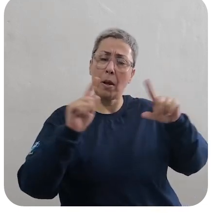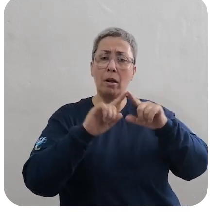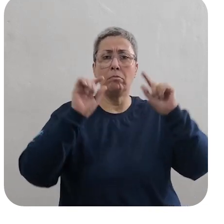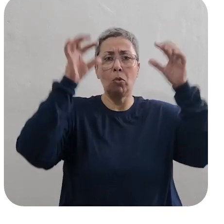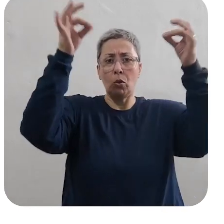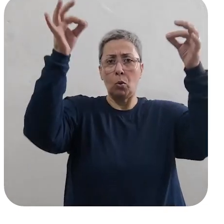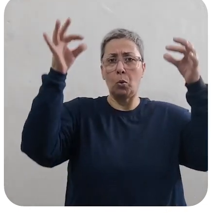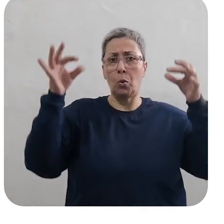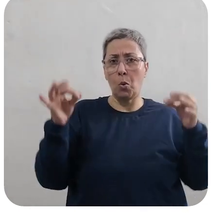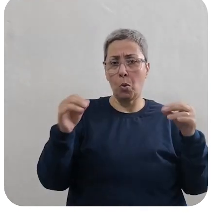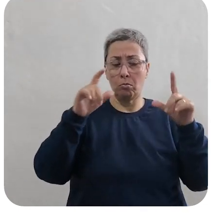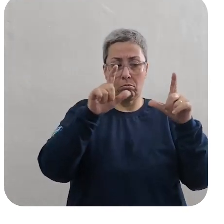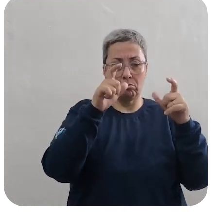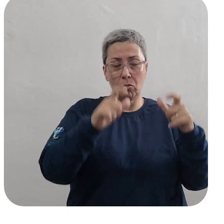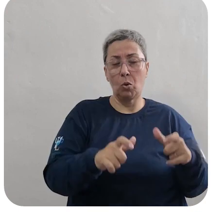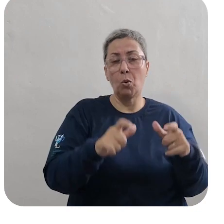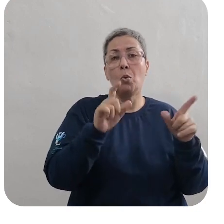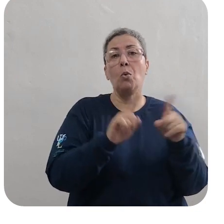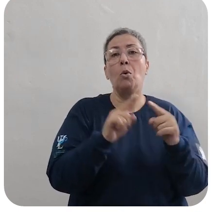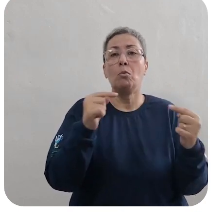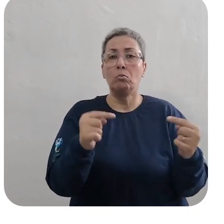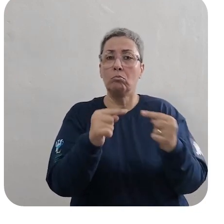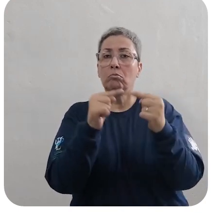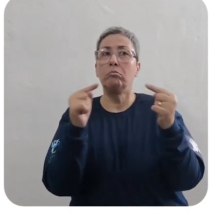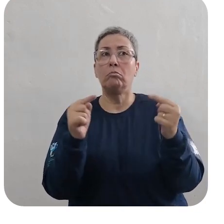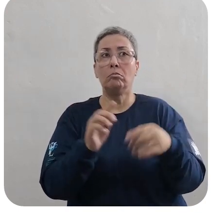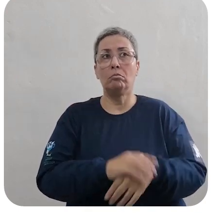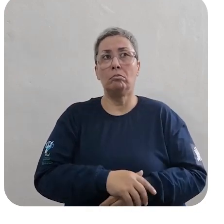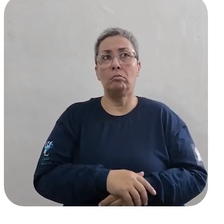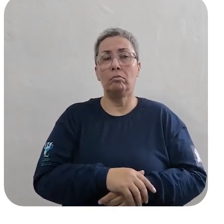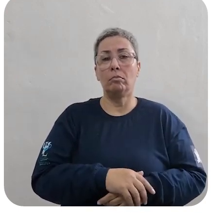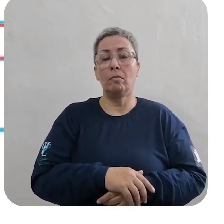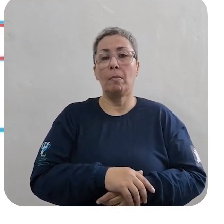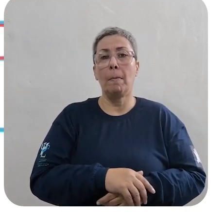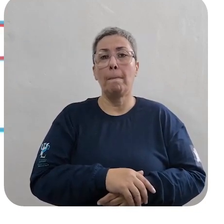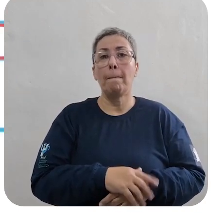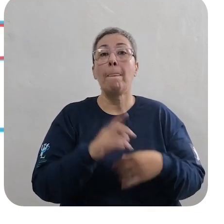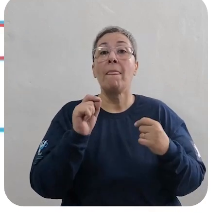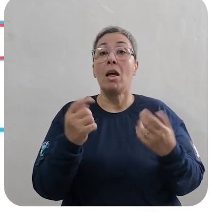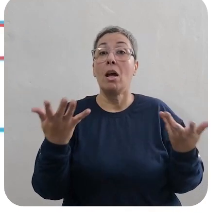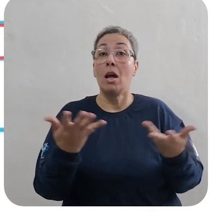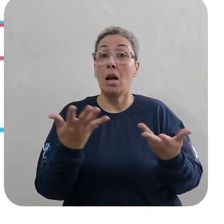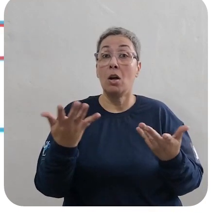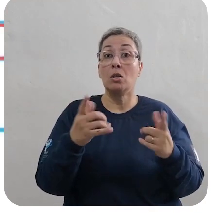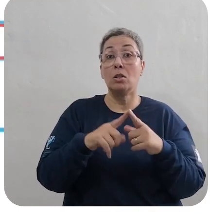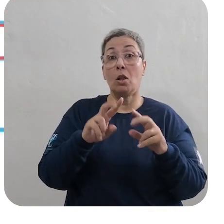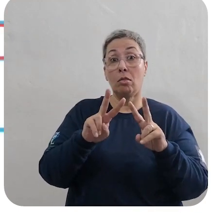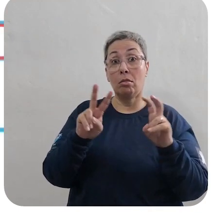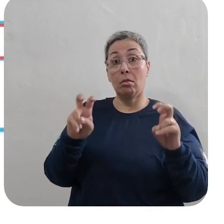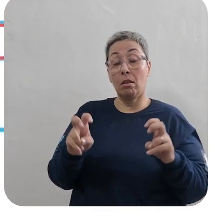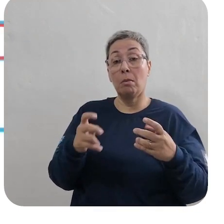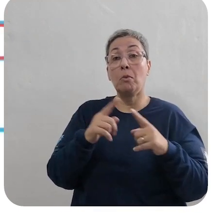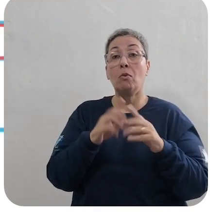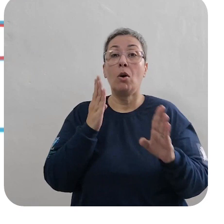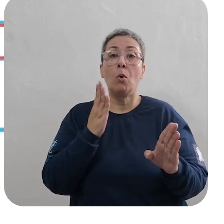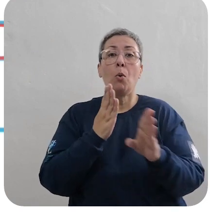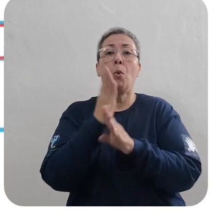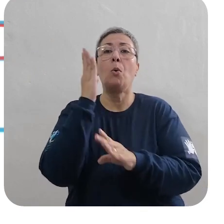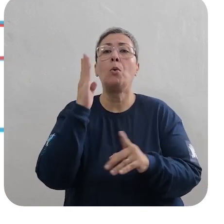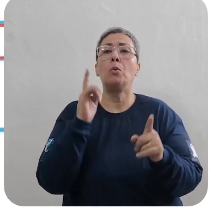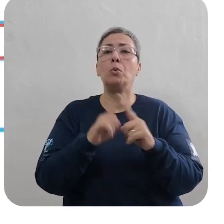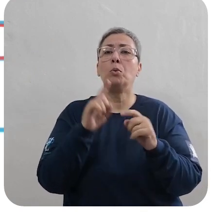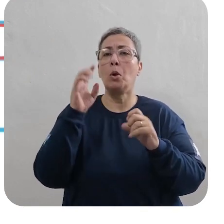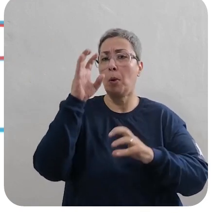serem fixados nos espaços aos quais se destinam. Nesta unidade temática, encontramos